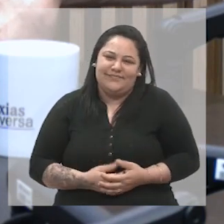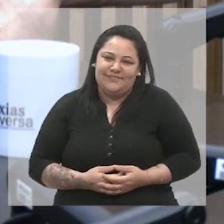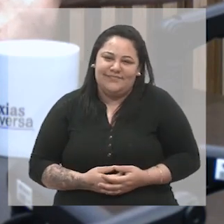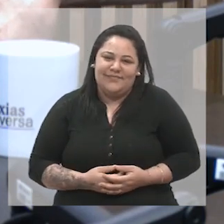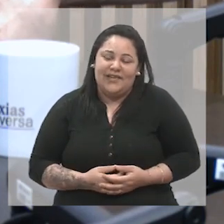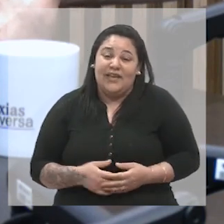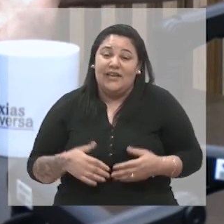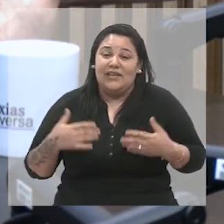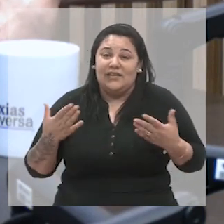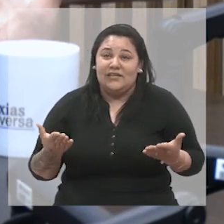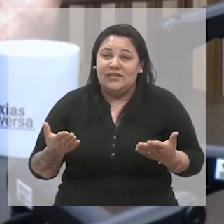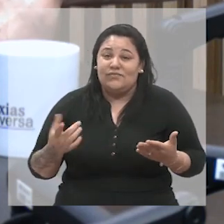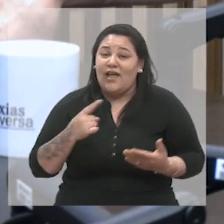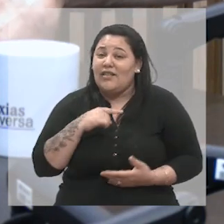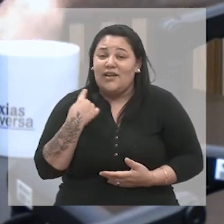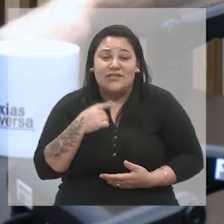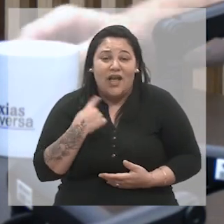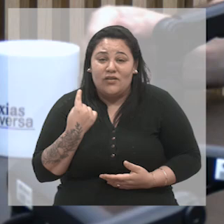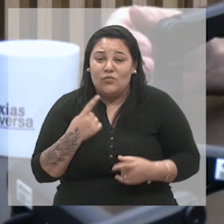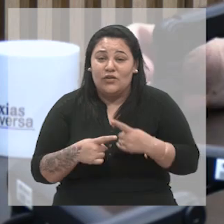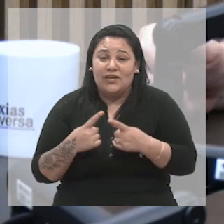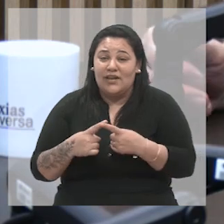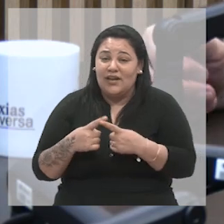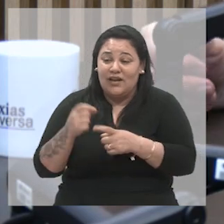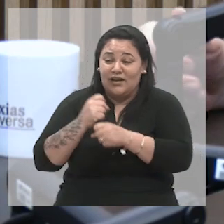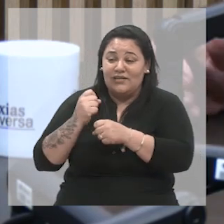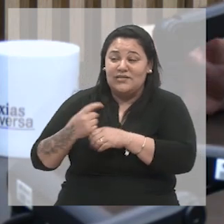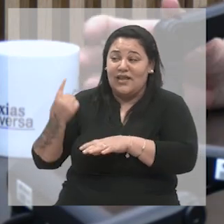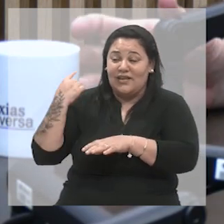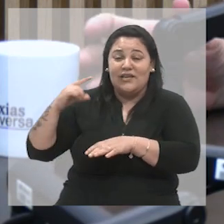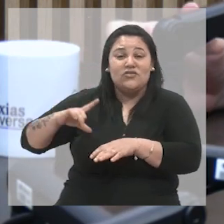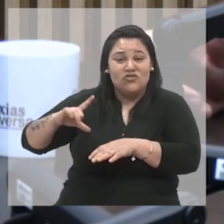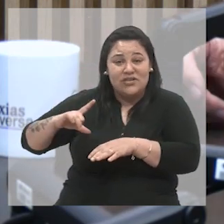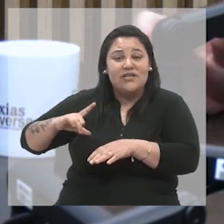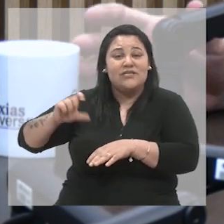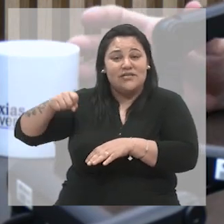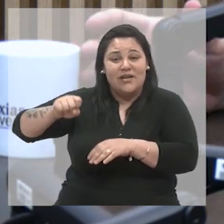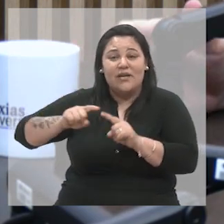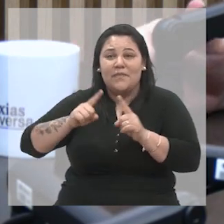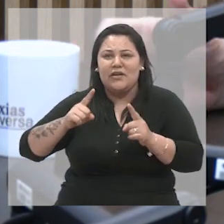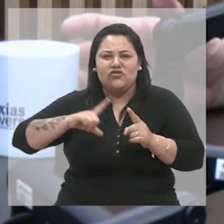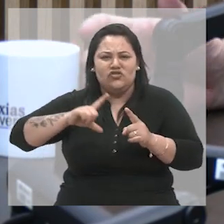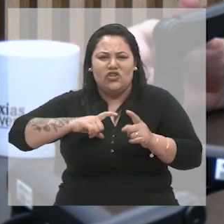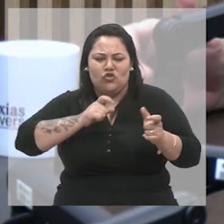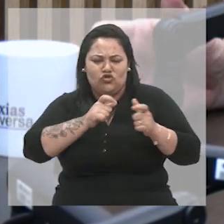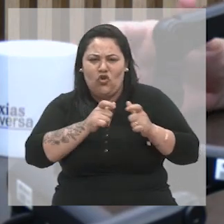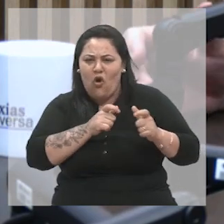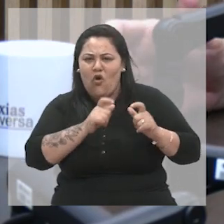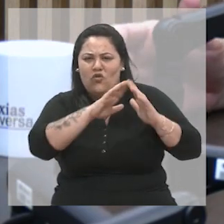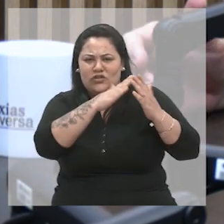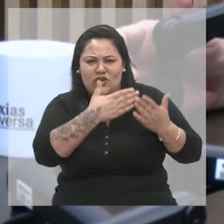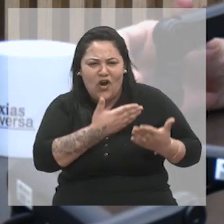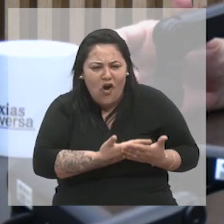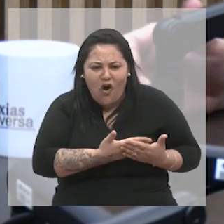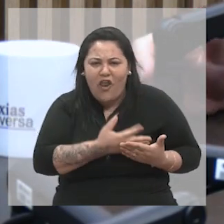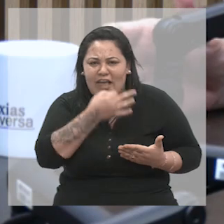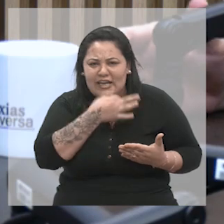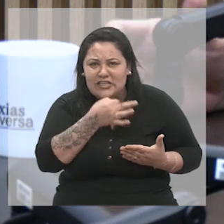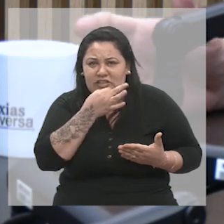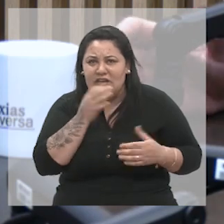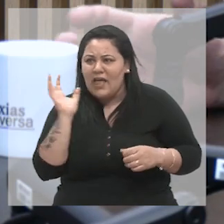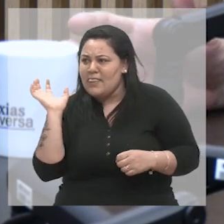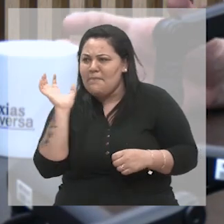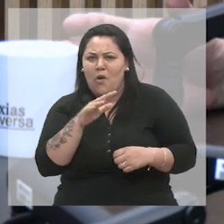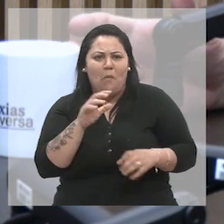poucas. Então aí houve um retrocesso, porque antes era massificado, a gente tinha os jogos escolares de Caxias de